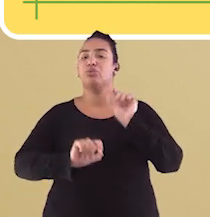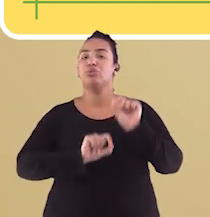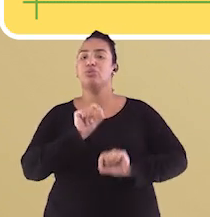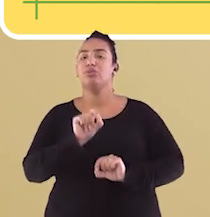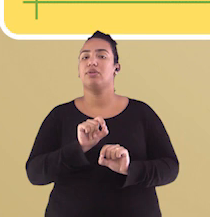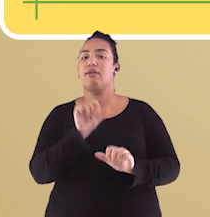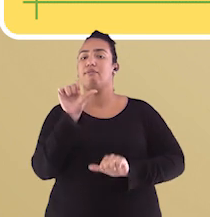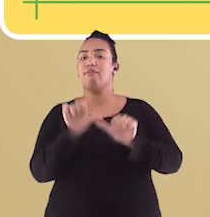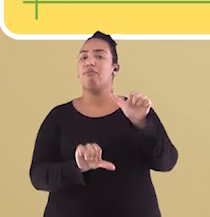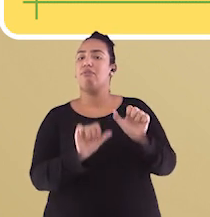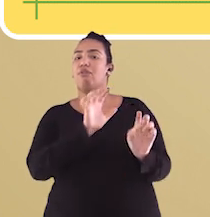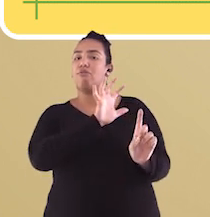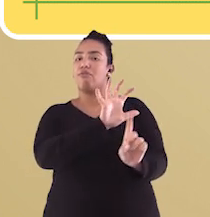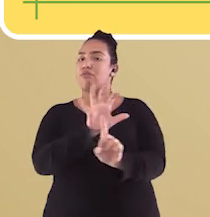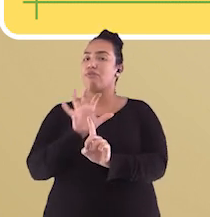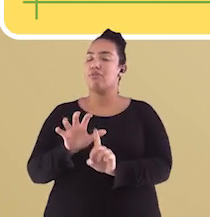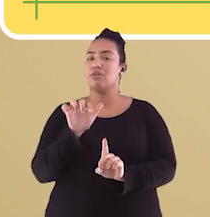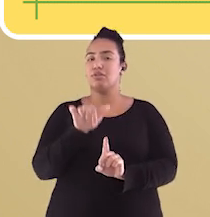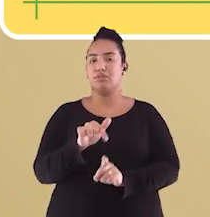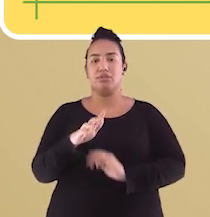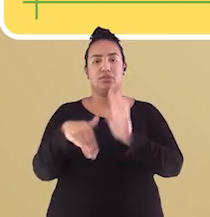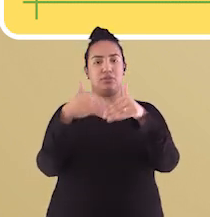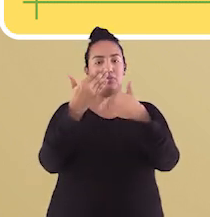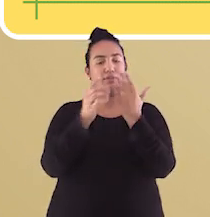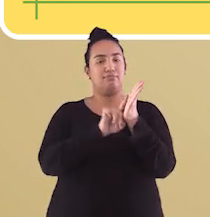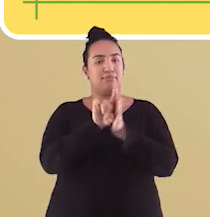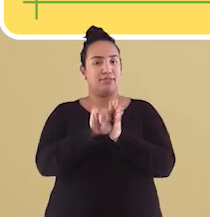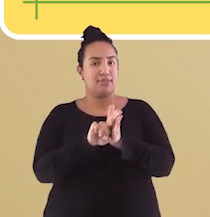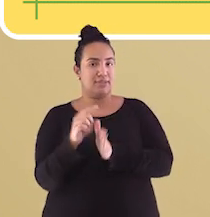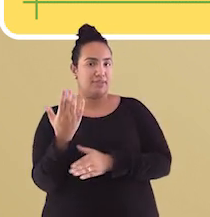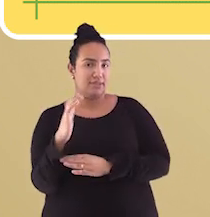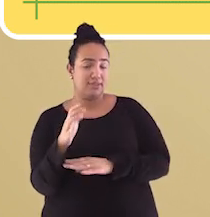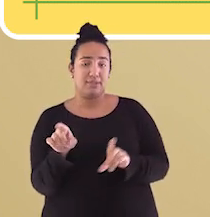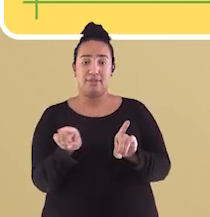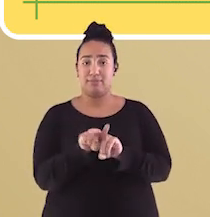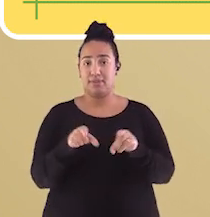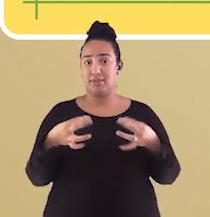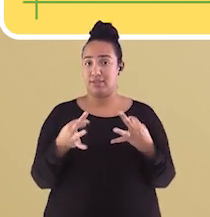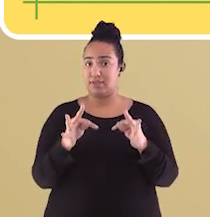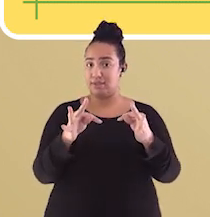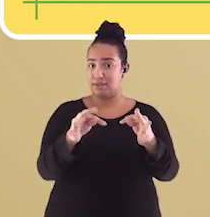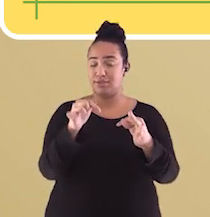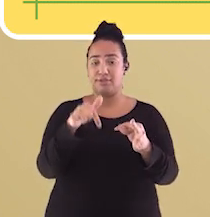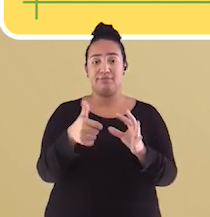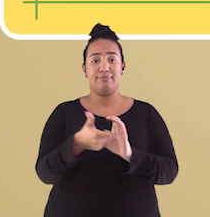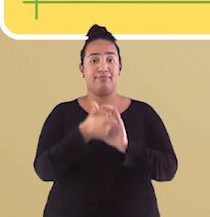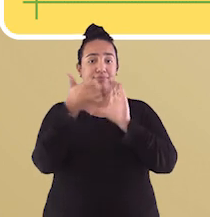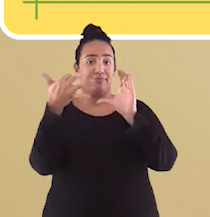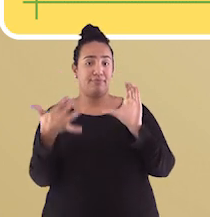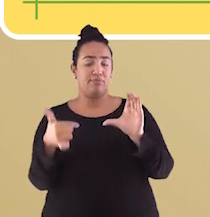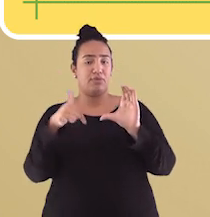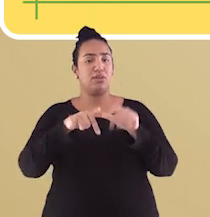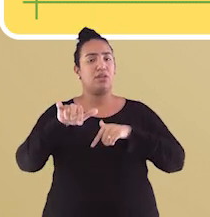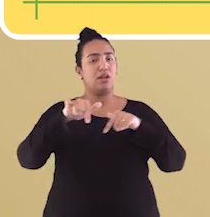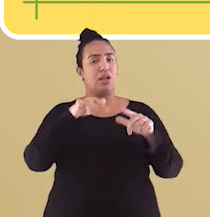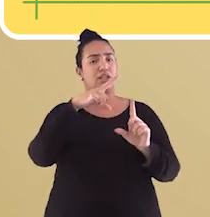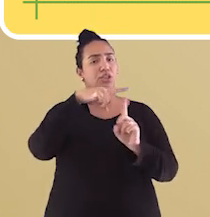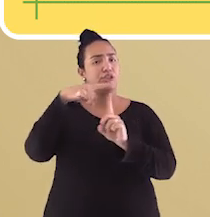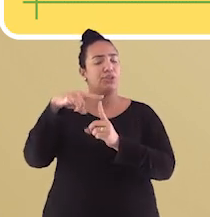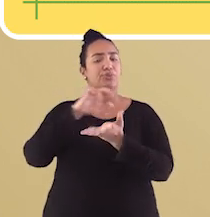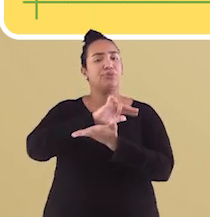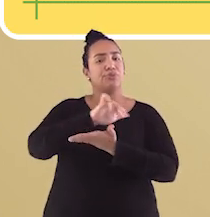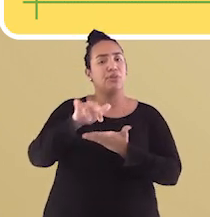a influência do desenvolvimento científico e tecnológico na caracterização dos tipos de trabalho e